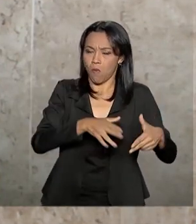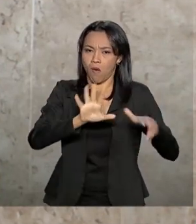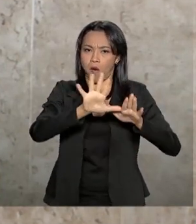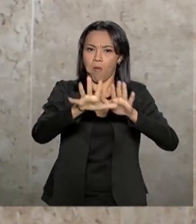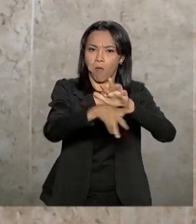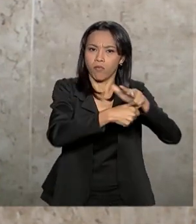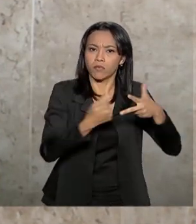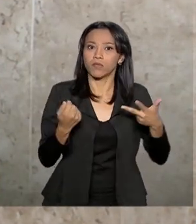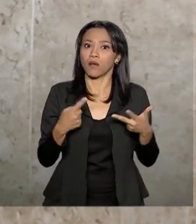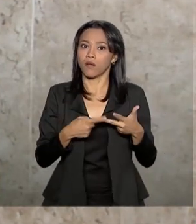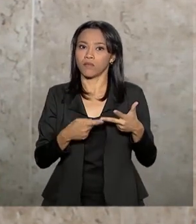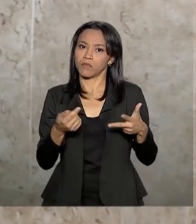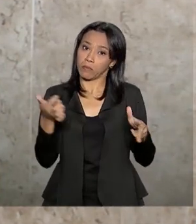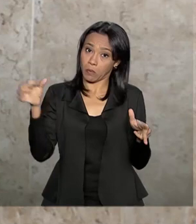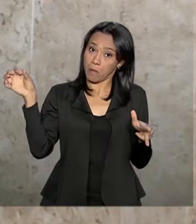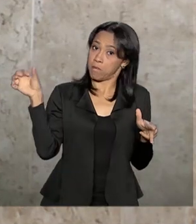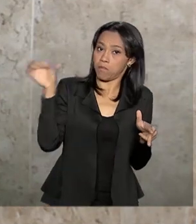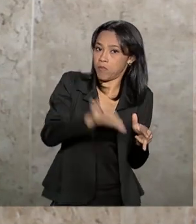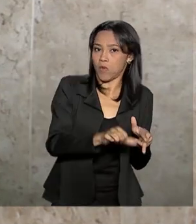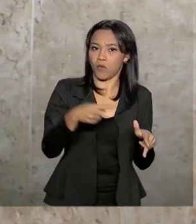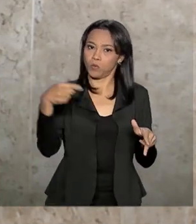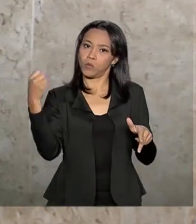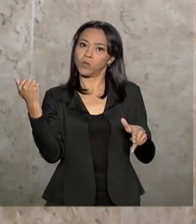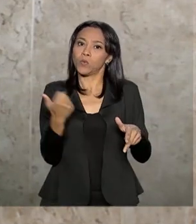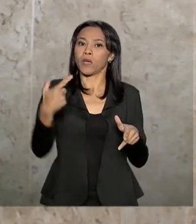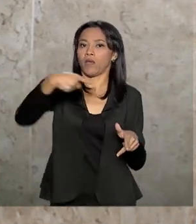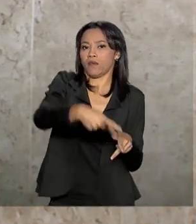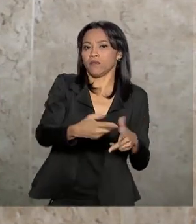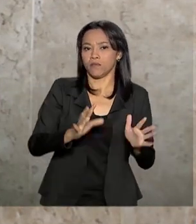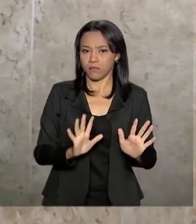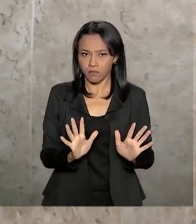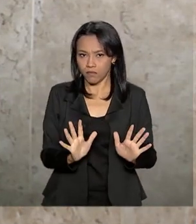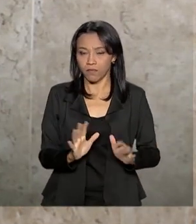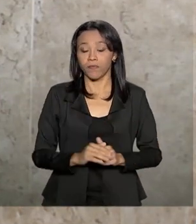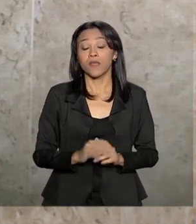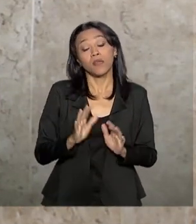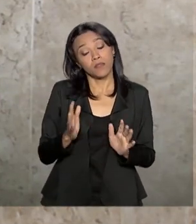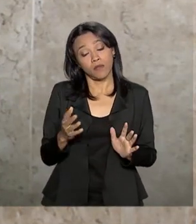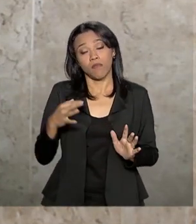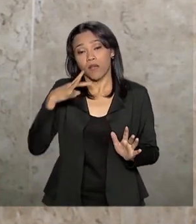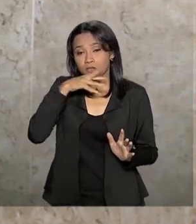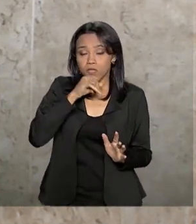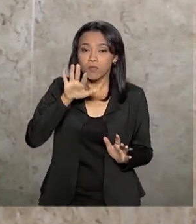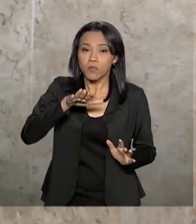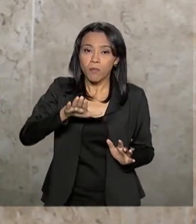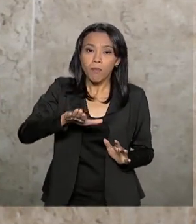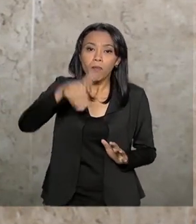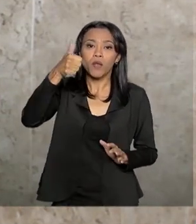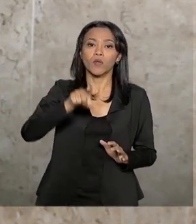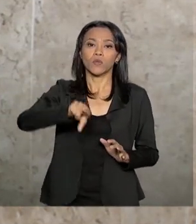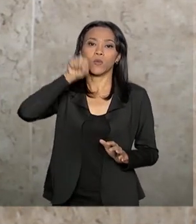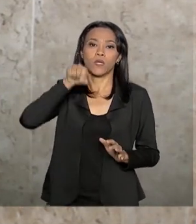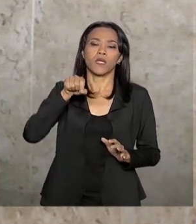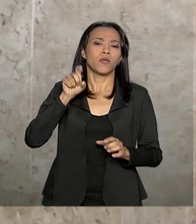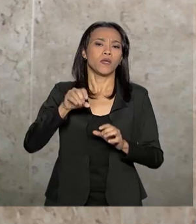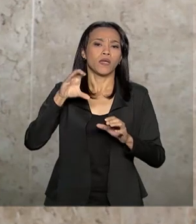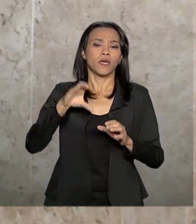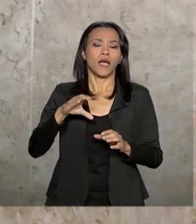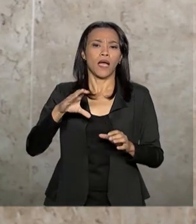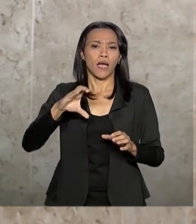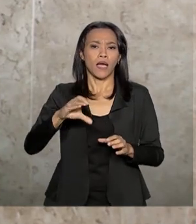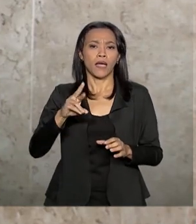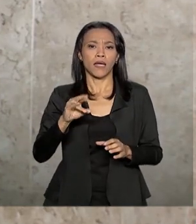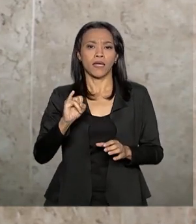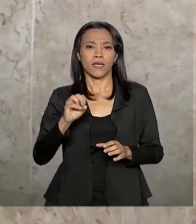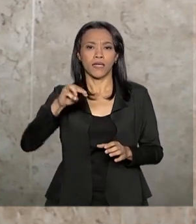crime organizado os crimes violentos então nós acabamos optando por colocar a criminalização de um projeto à parte